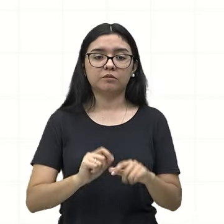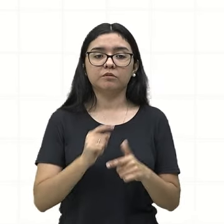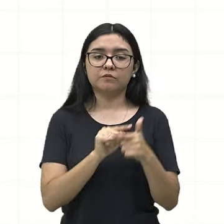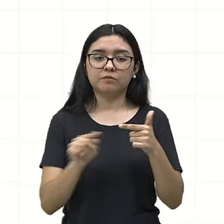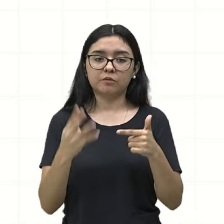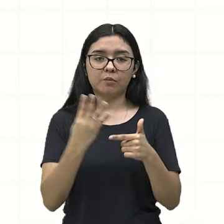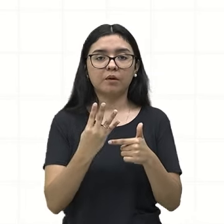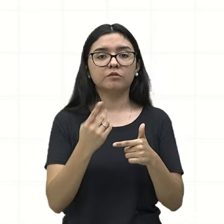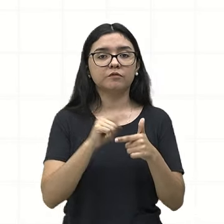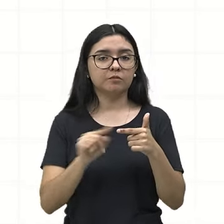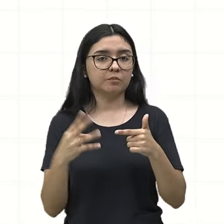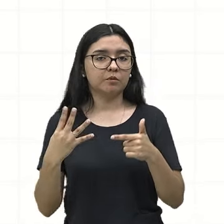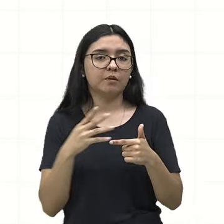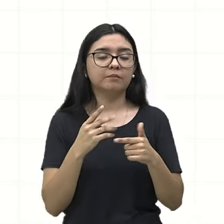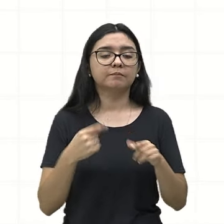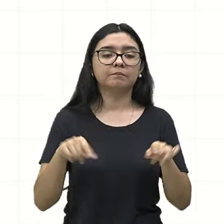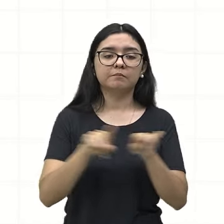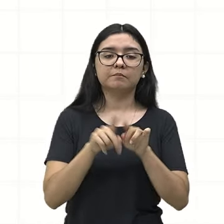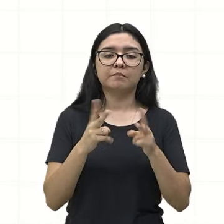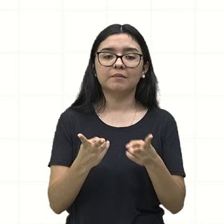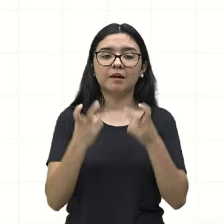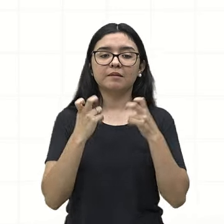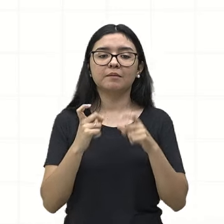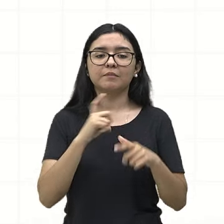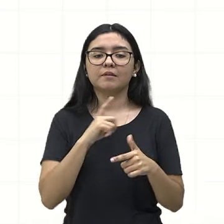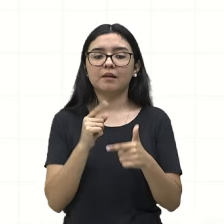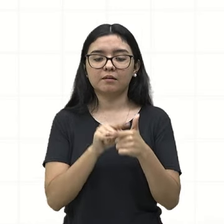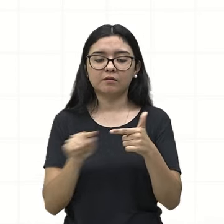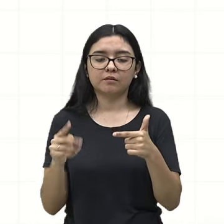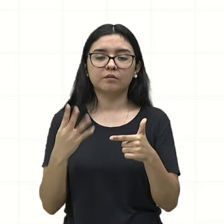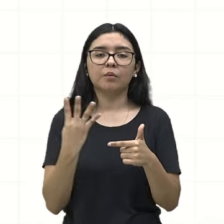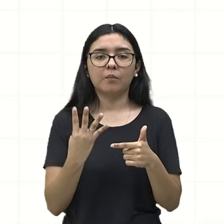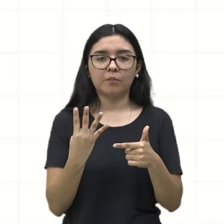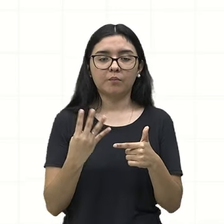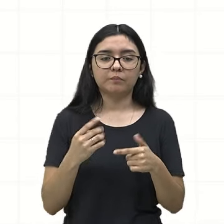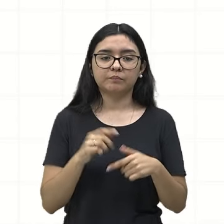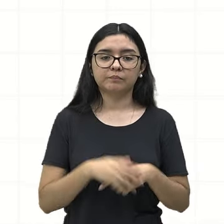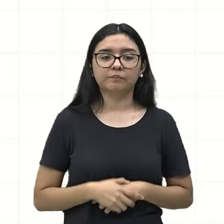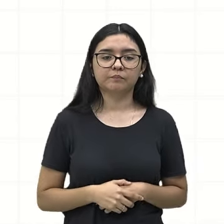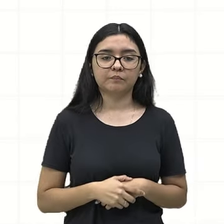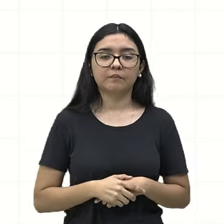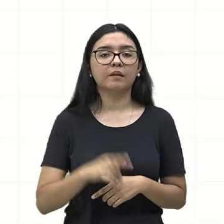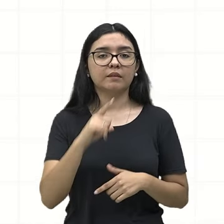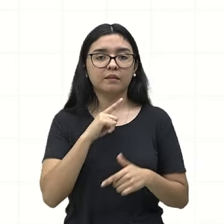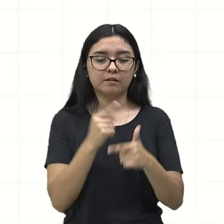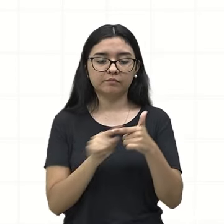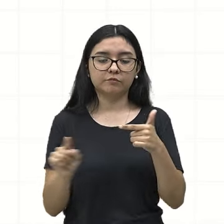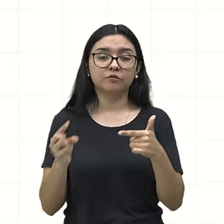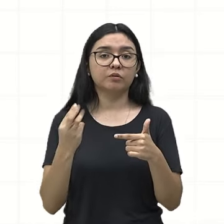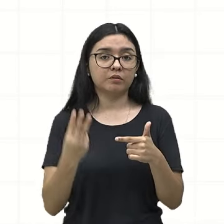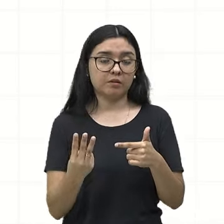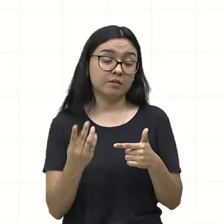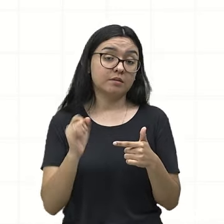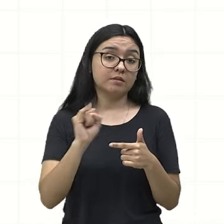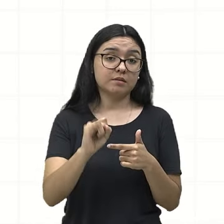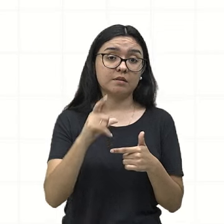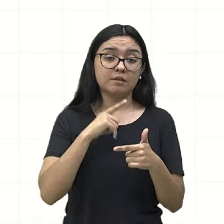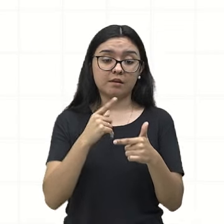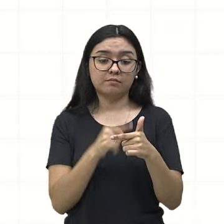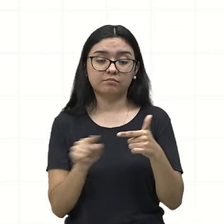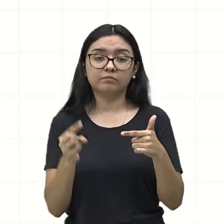ele mesmo. Perceba que nós temos aqui, 3 divisores. O número 4 possui 3 divisores. Se possui 3